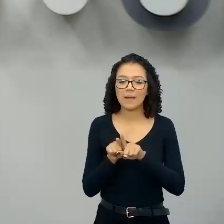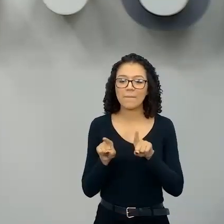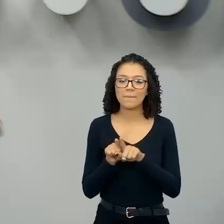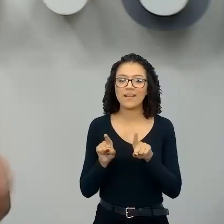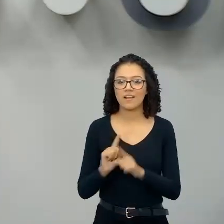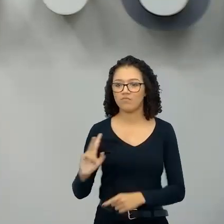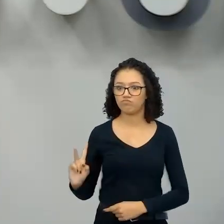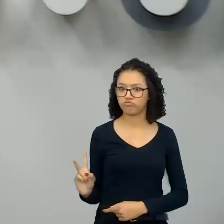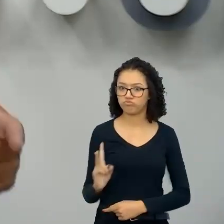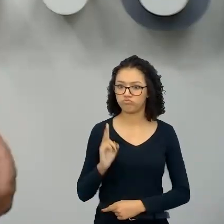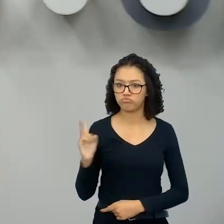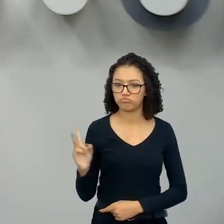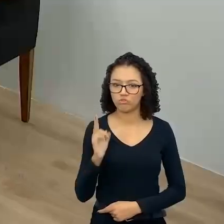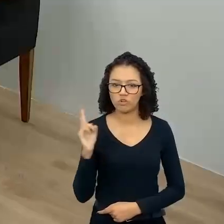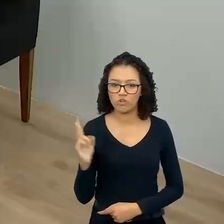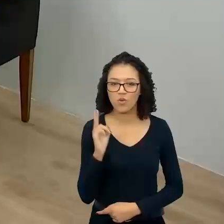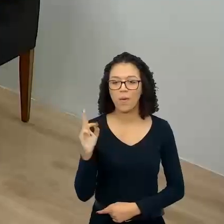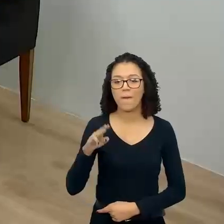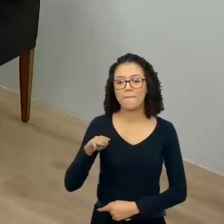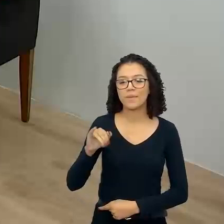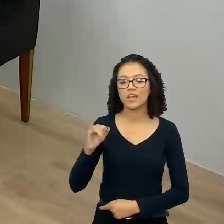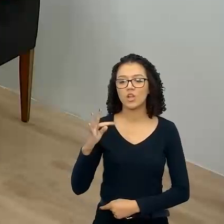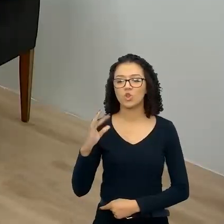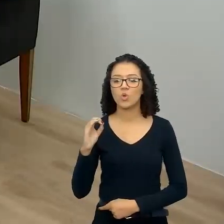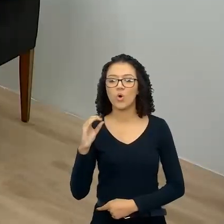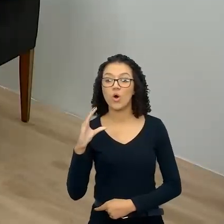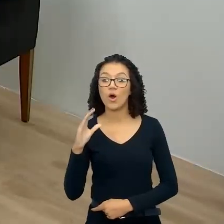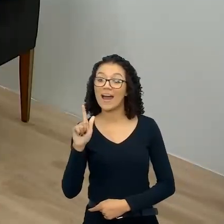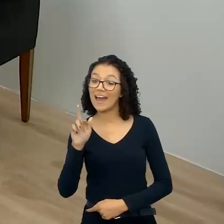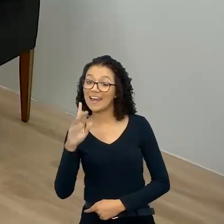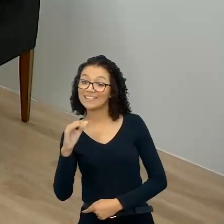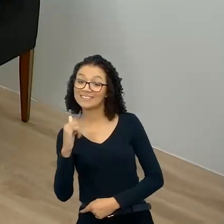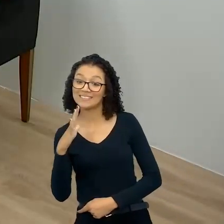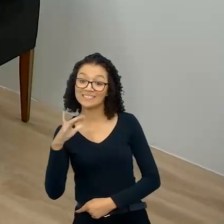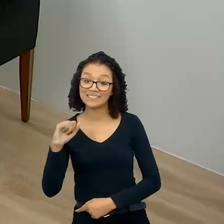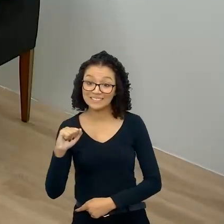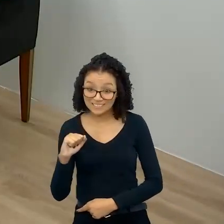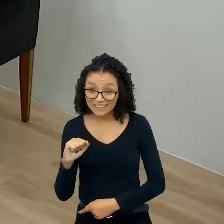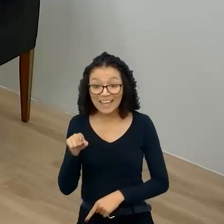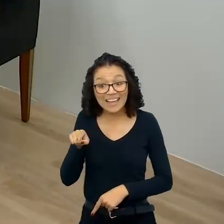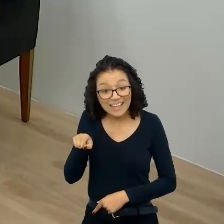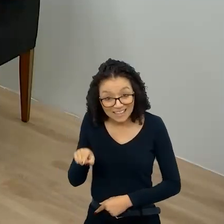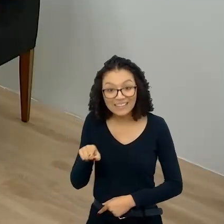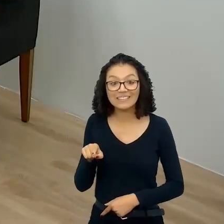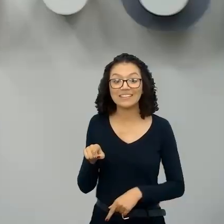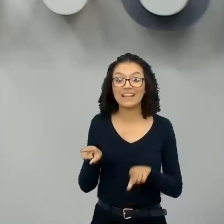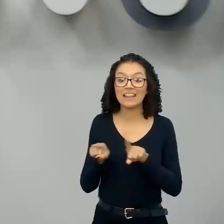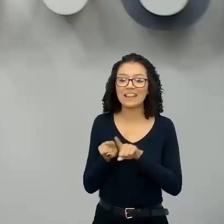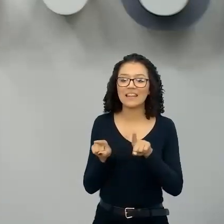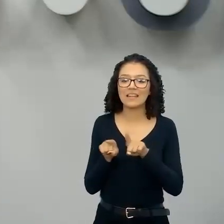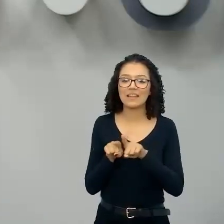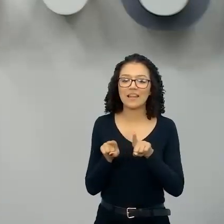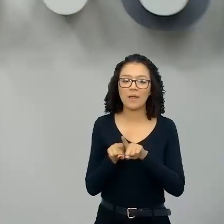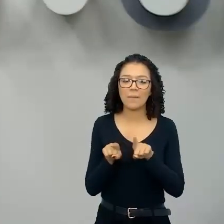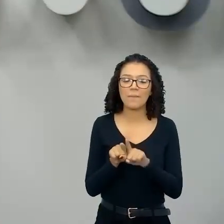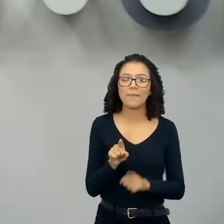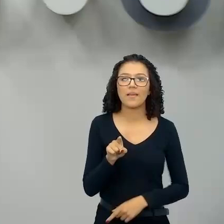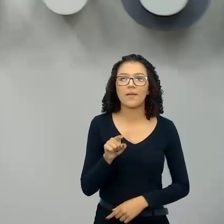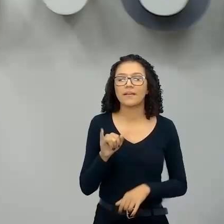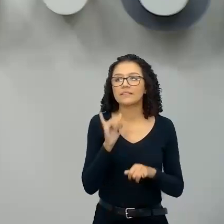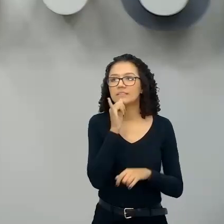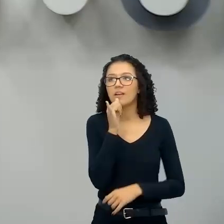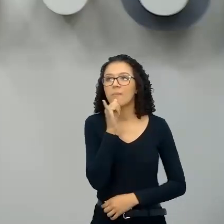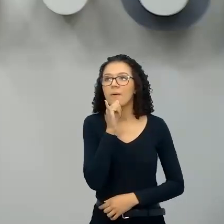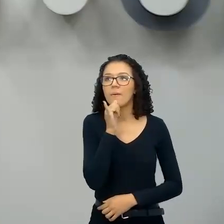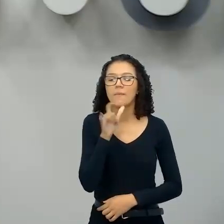com o mito da meritocracia, por exemplo, que isso, muito pelo contrário, faz com que essa criança se torne ainda mais vulnerável na